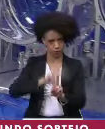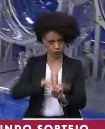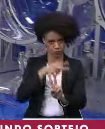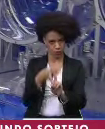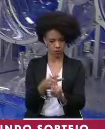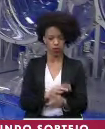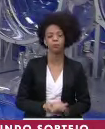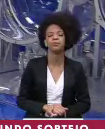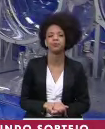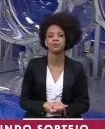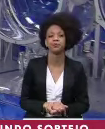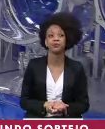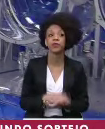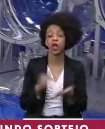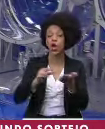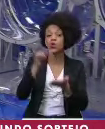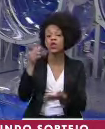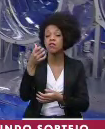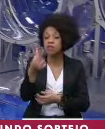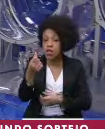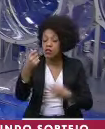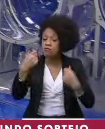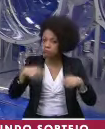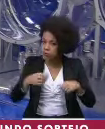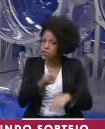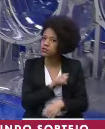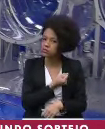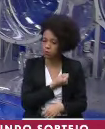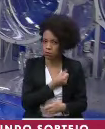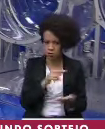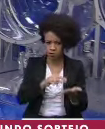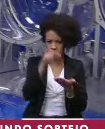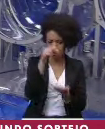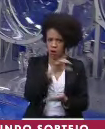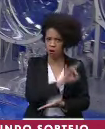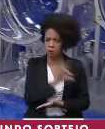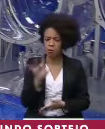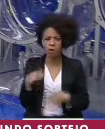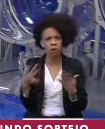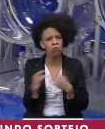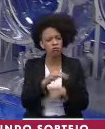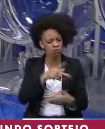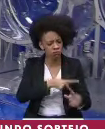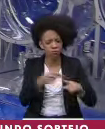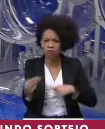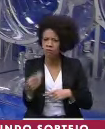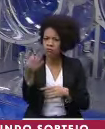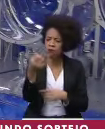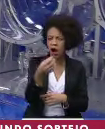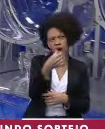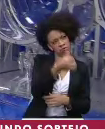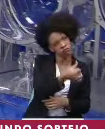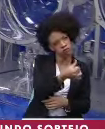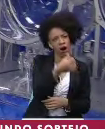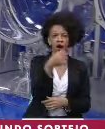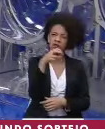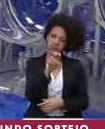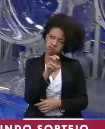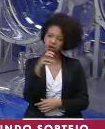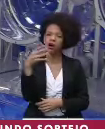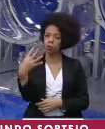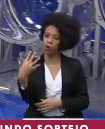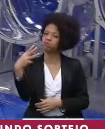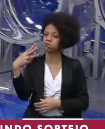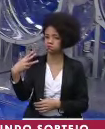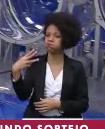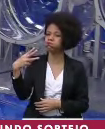dupla cena. Serão sorteados seis números em cada um dos sorteios e você ganha prêmio se acertar 6, 5, 4